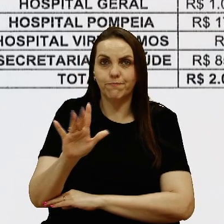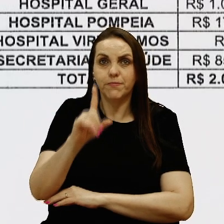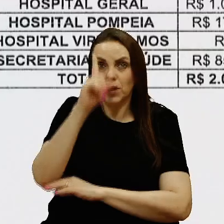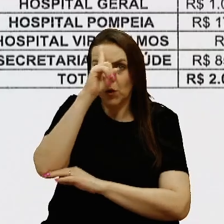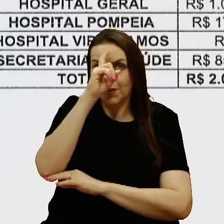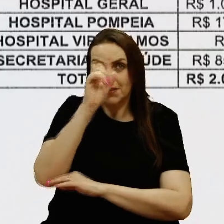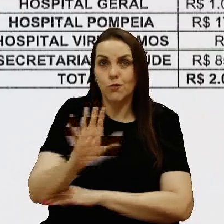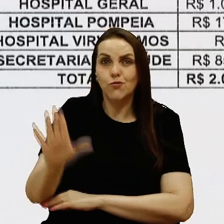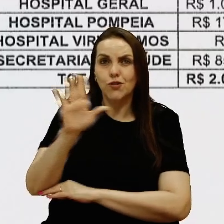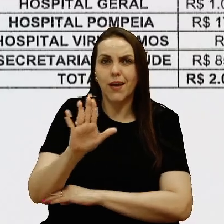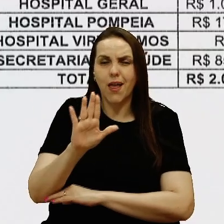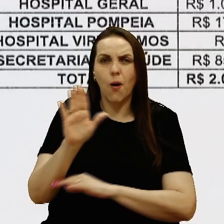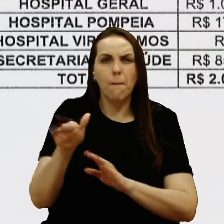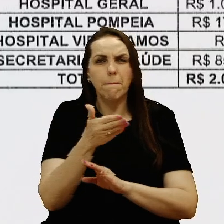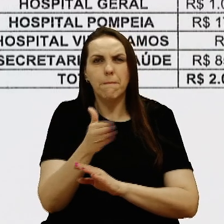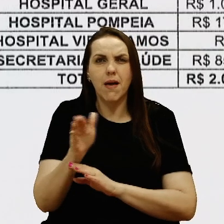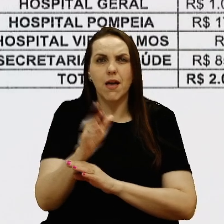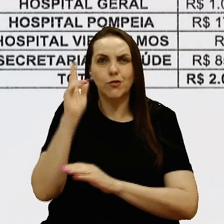de 2020 a